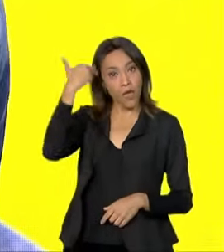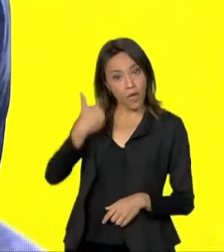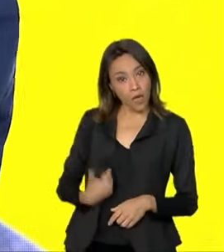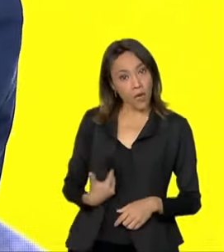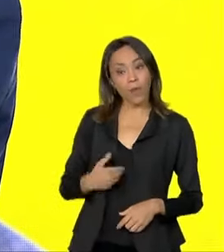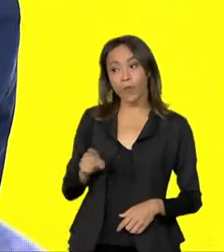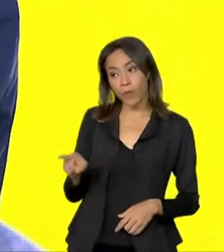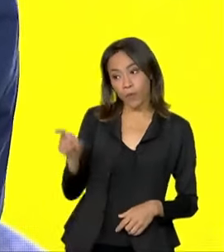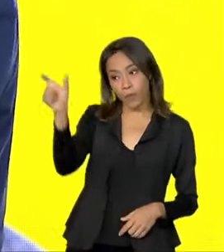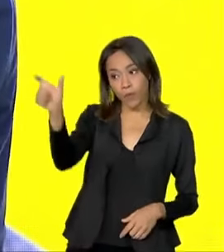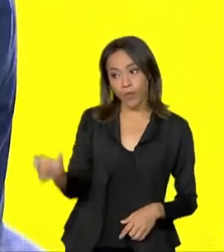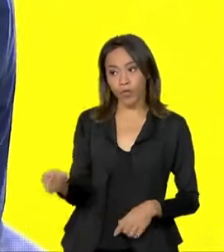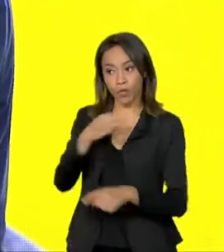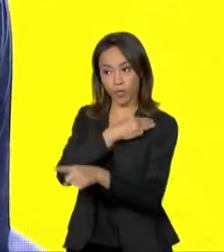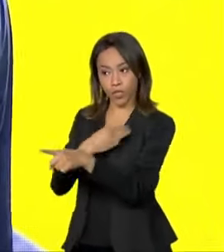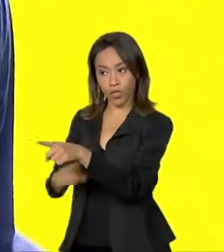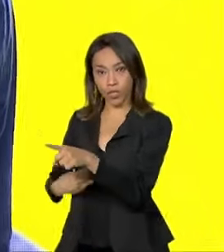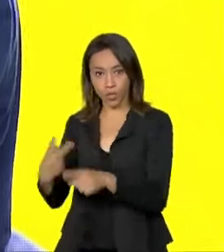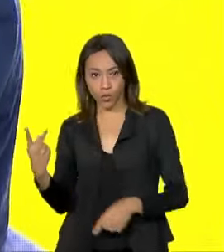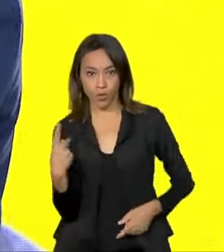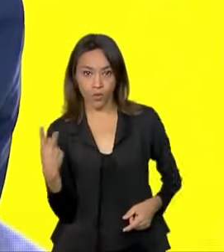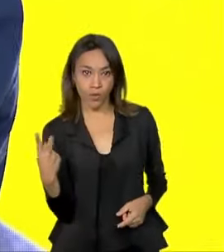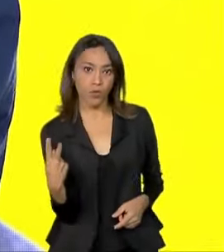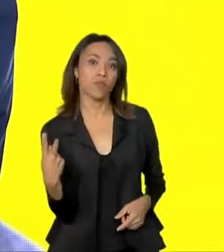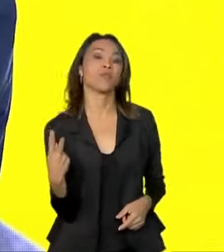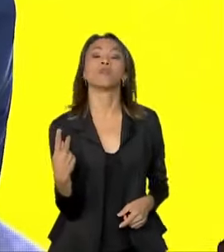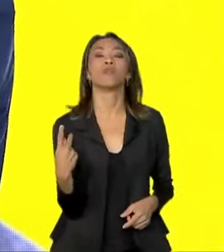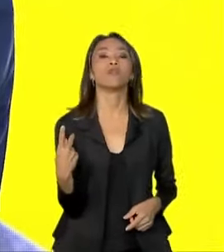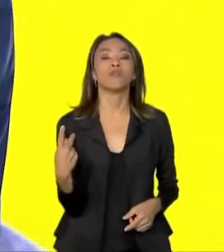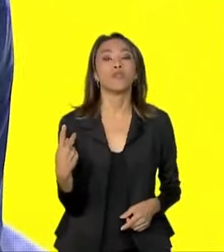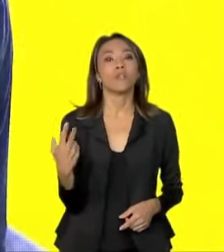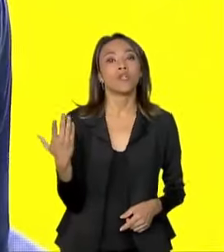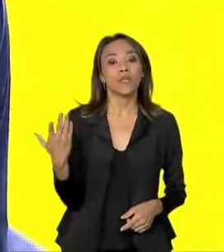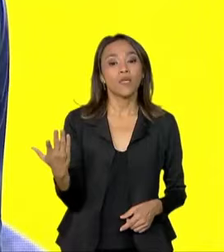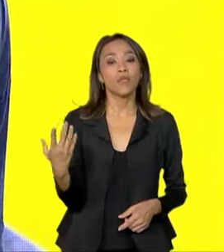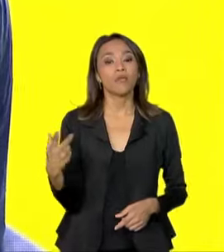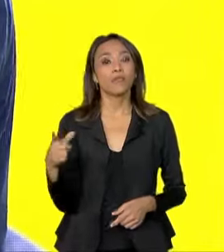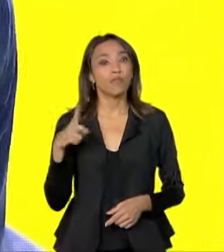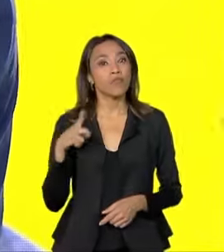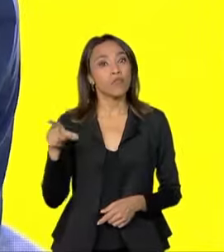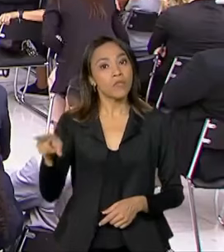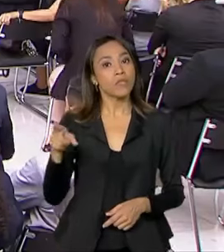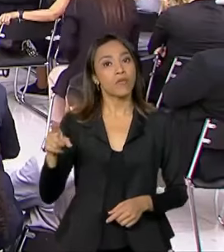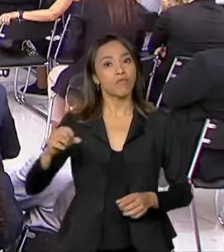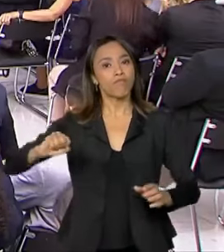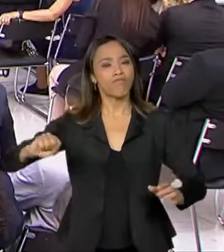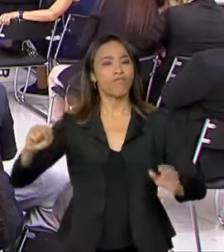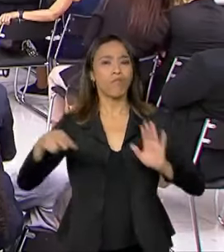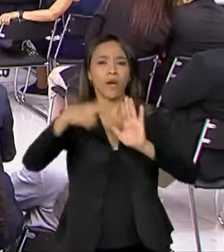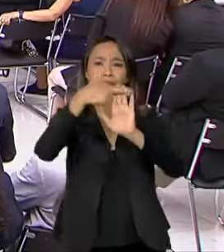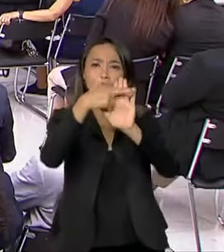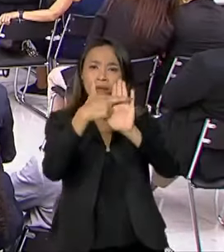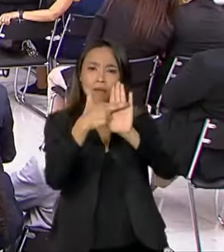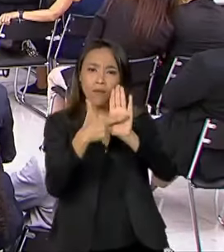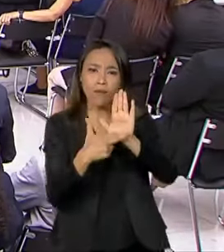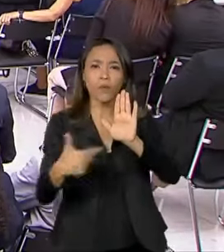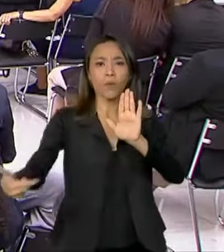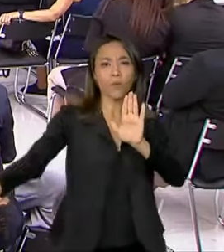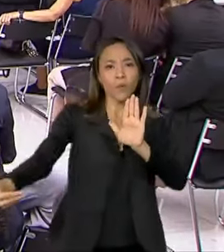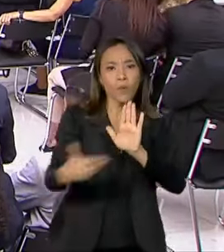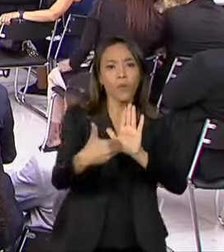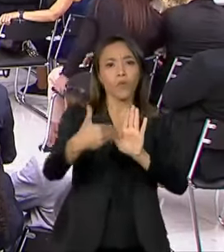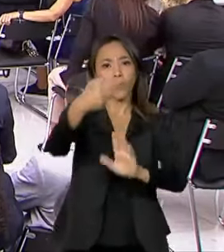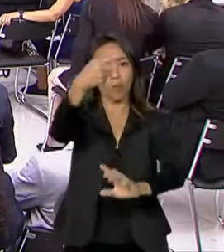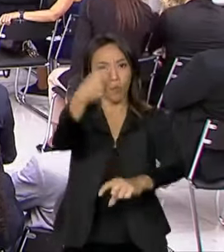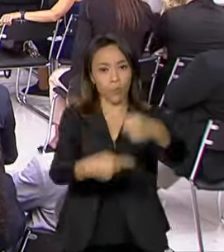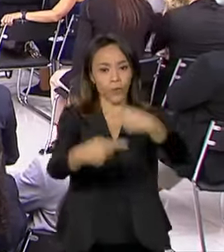Márcio França, dos quais também o senhor estabelece um marco regulatório de criação de política de Estado